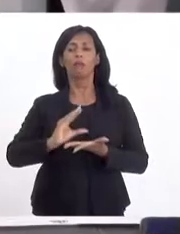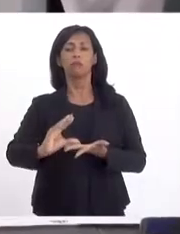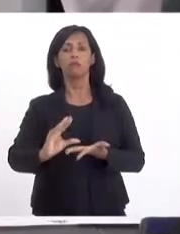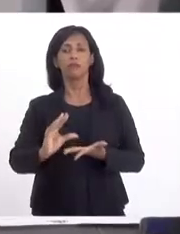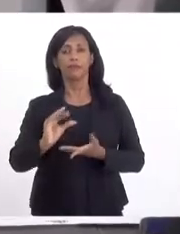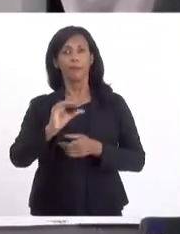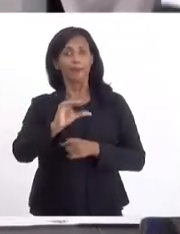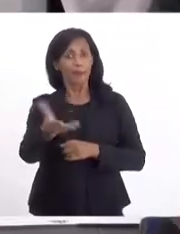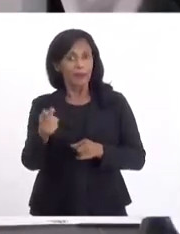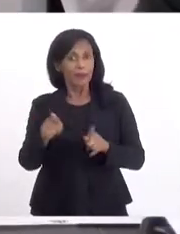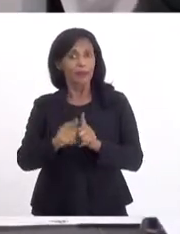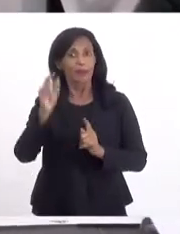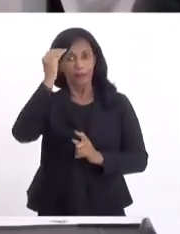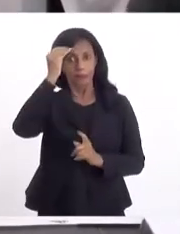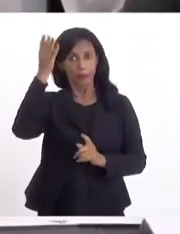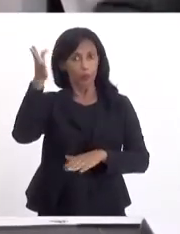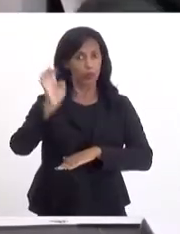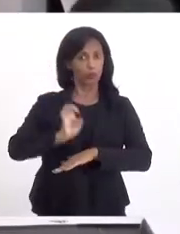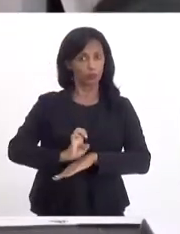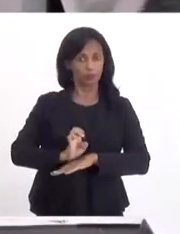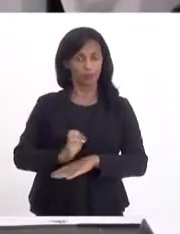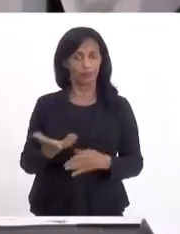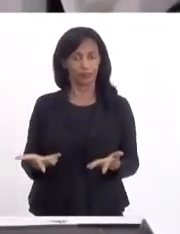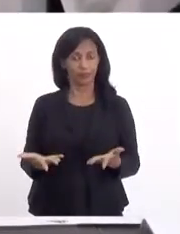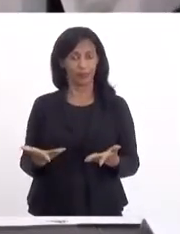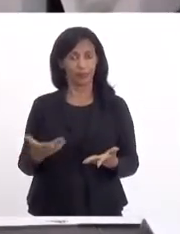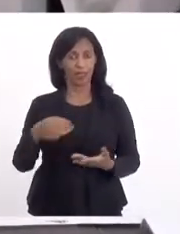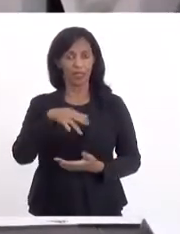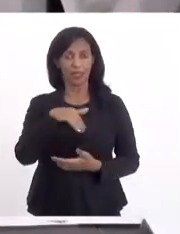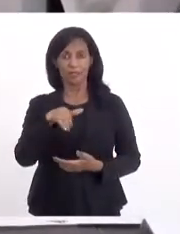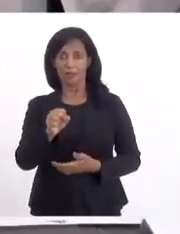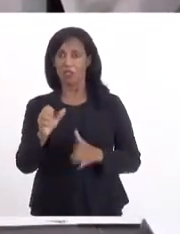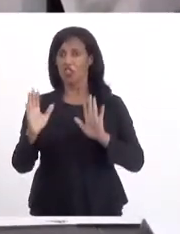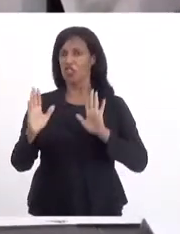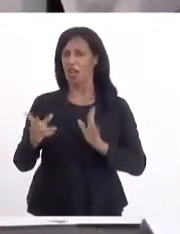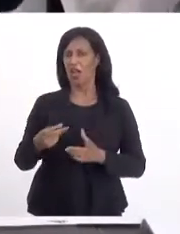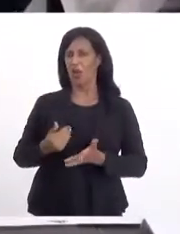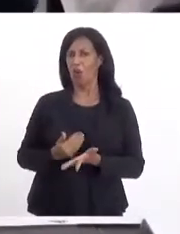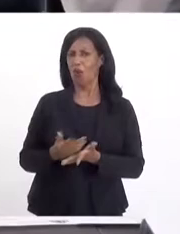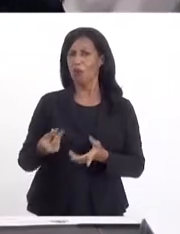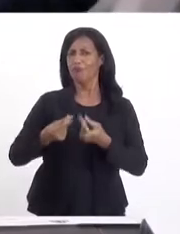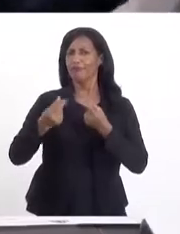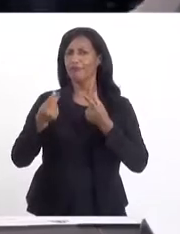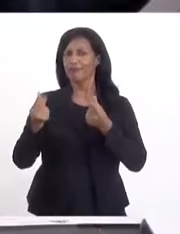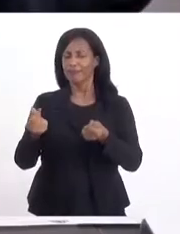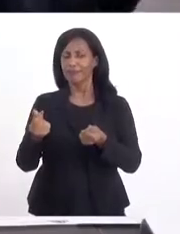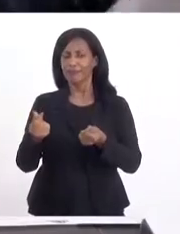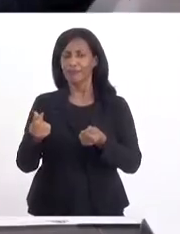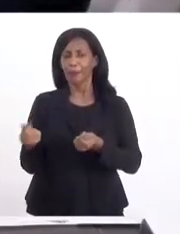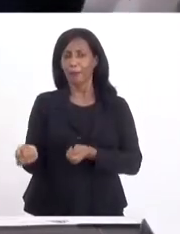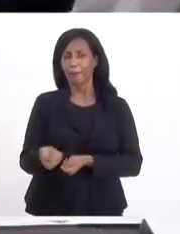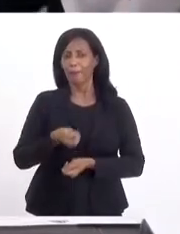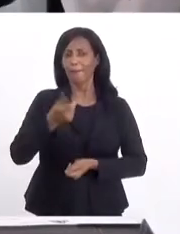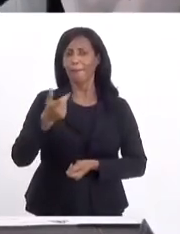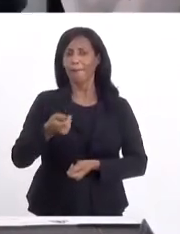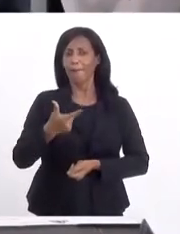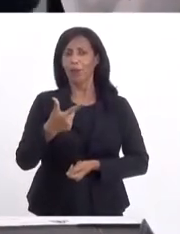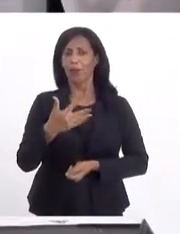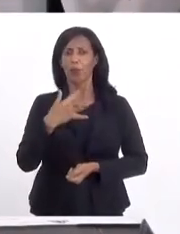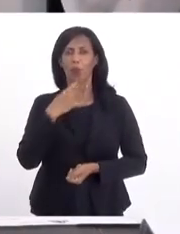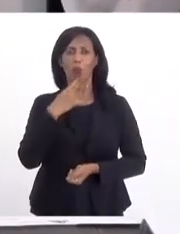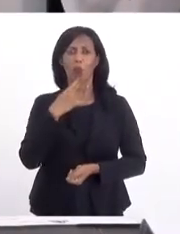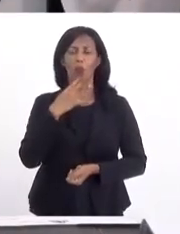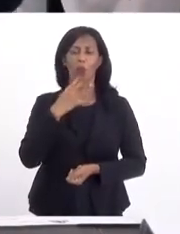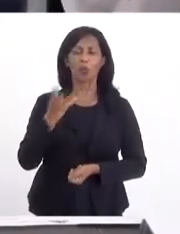do nosso estado. Né? Porque também esse MIS já começou faz tempo e pouco nós temos